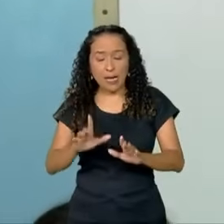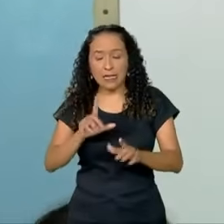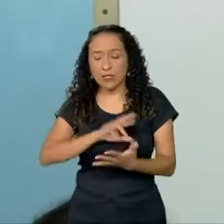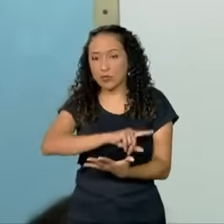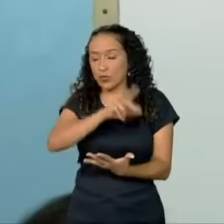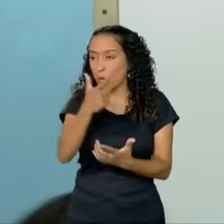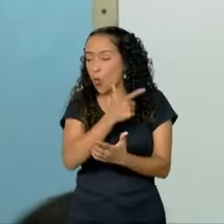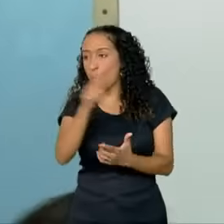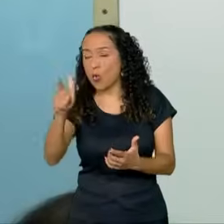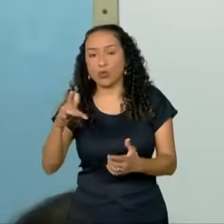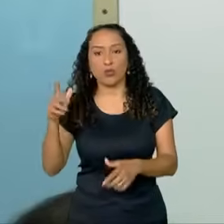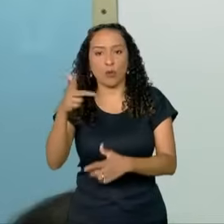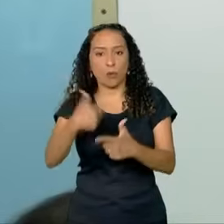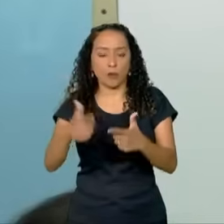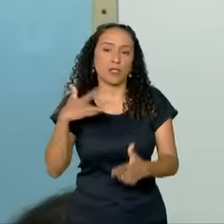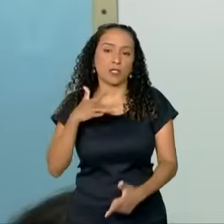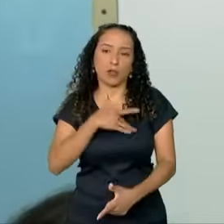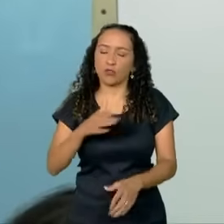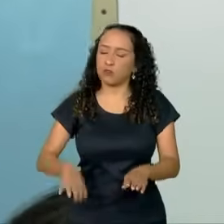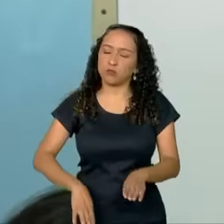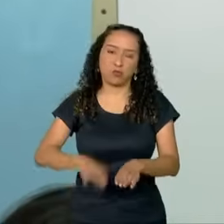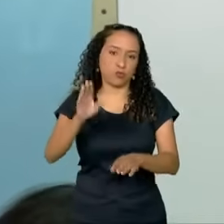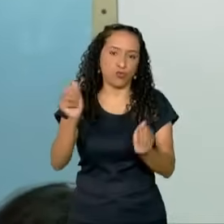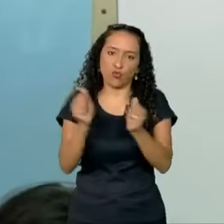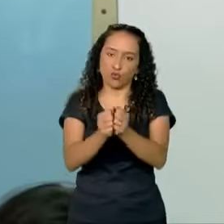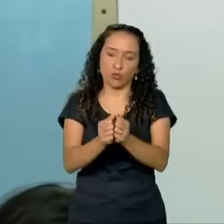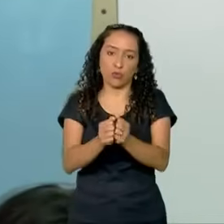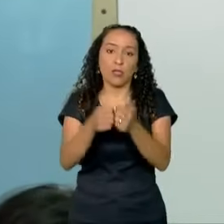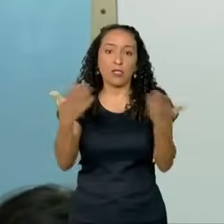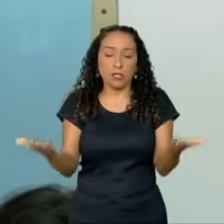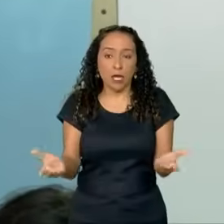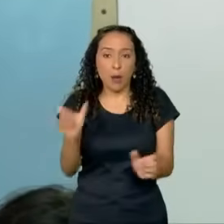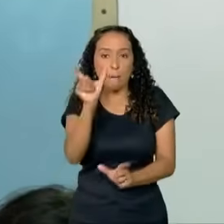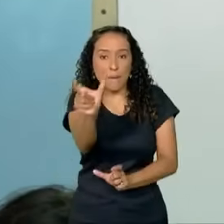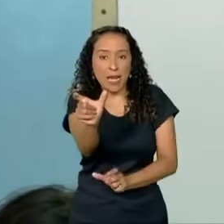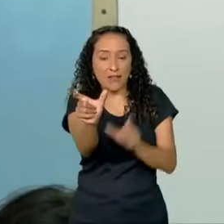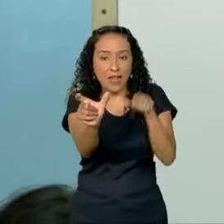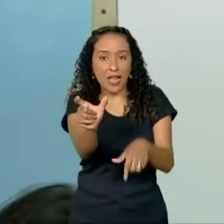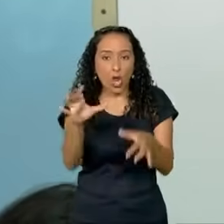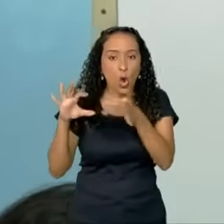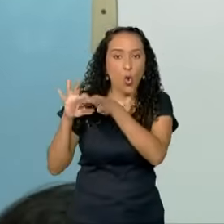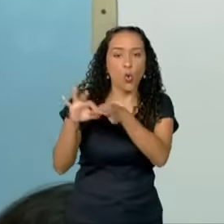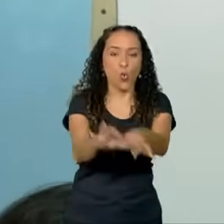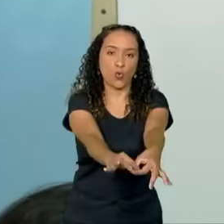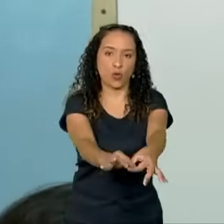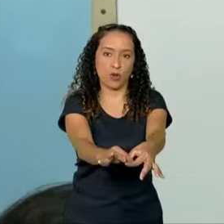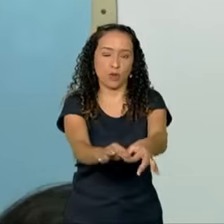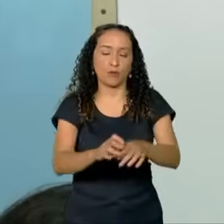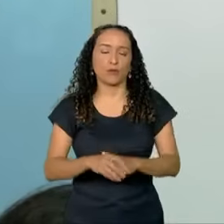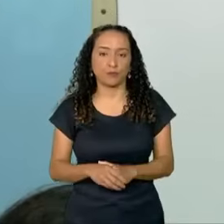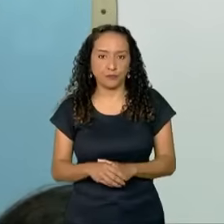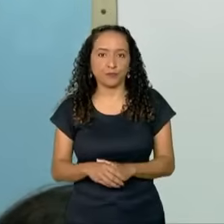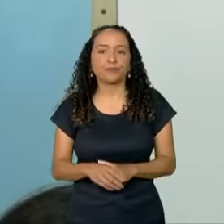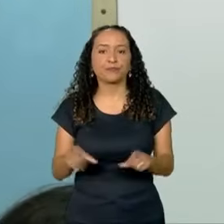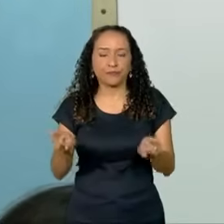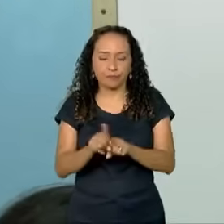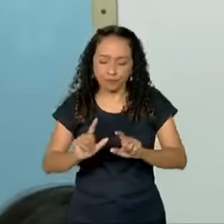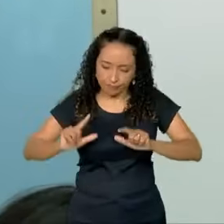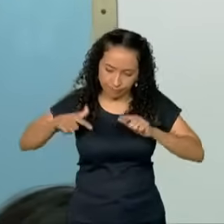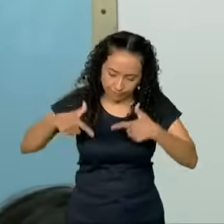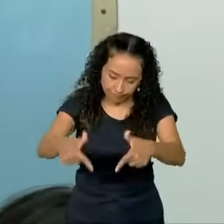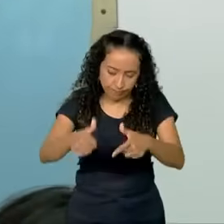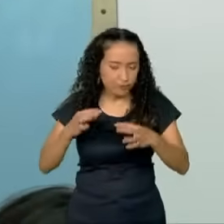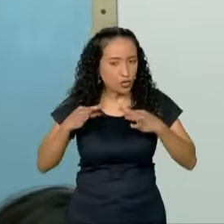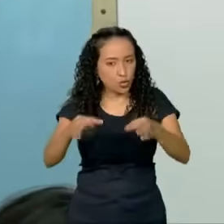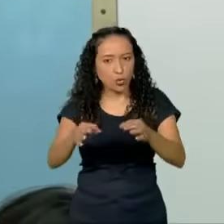Então, é desafiador, gente. A palavra aqui é união total, é sinergia total, empregabilidade de todas